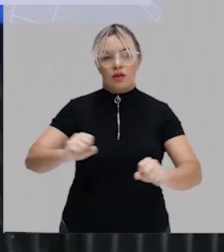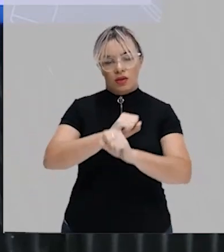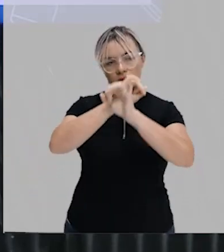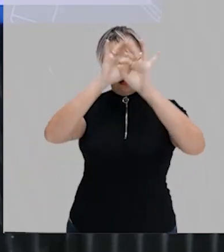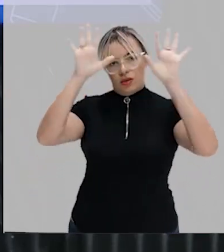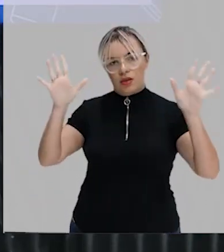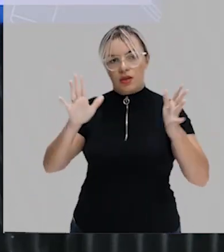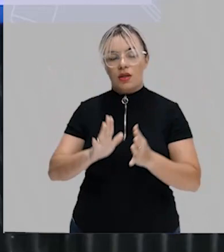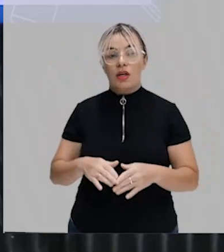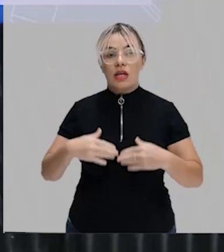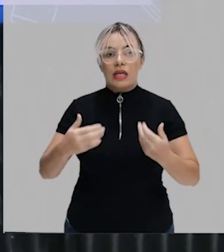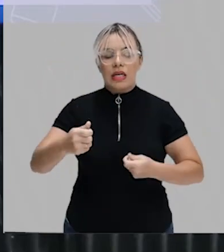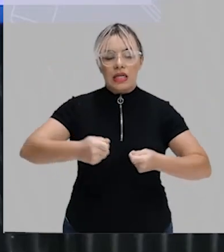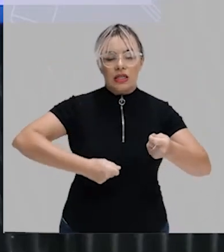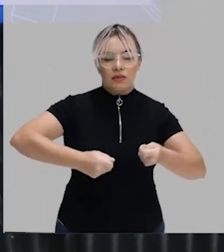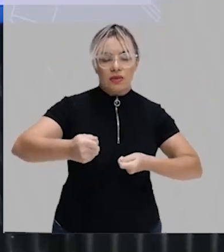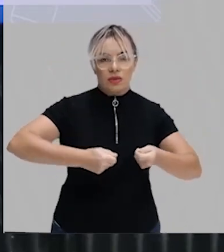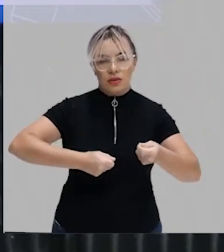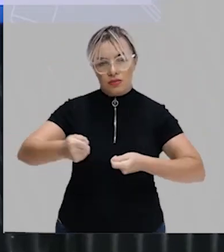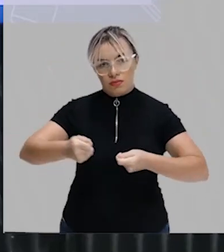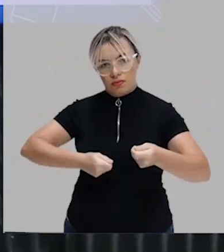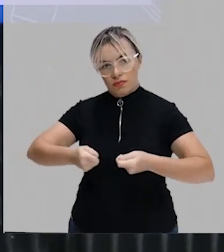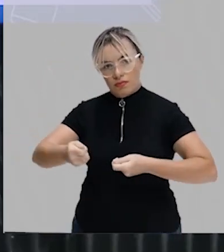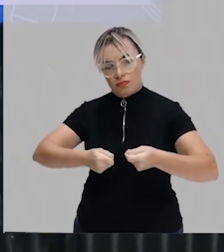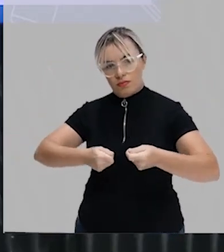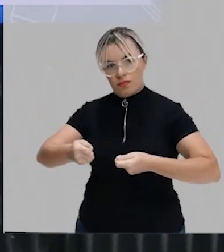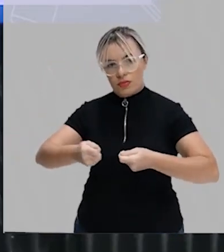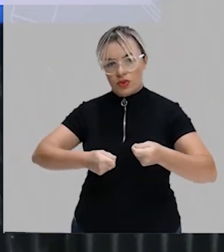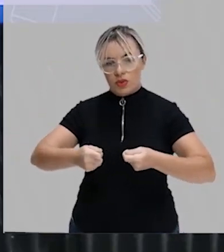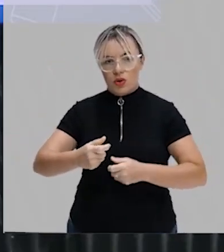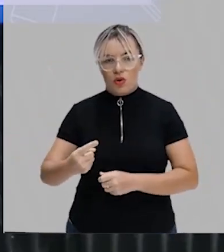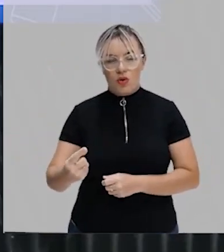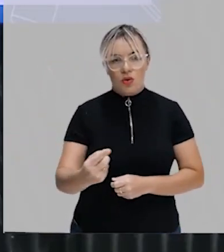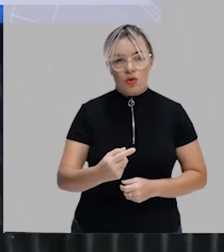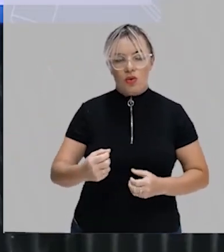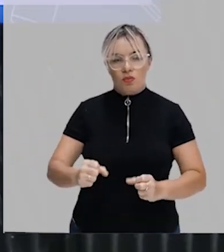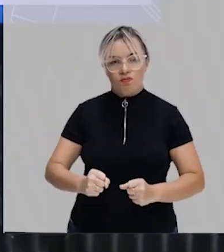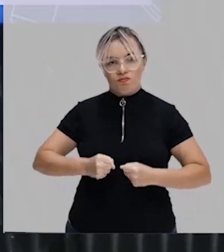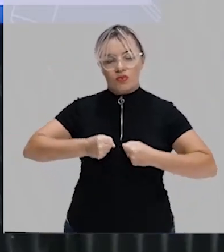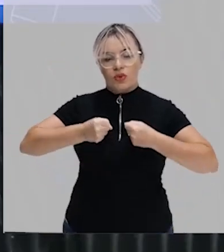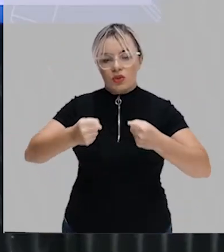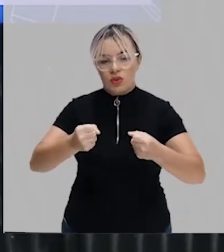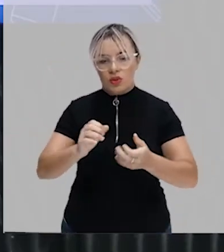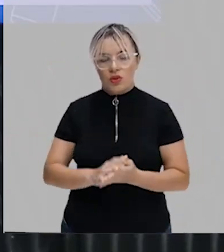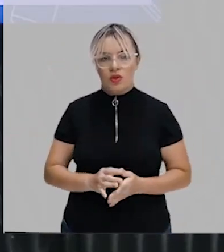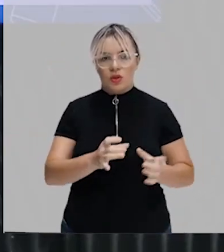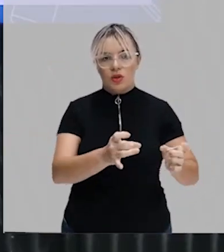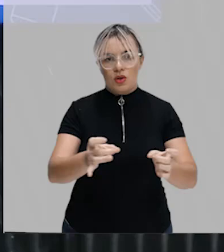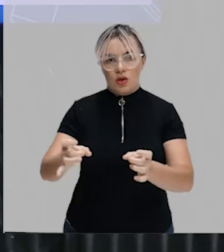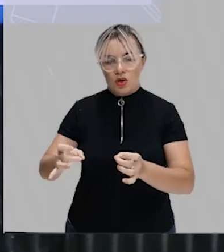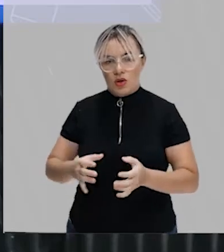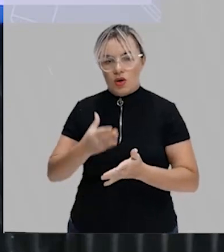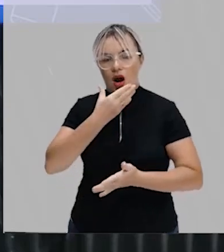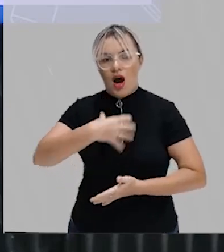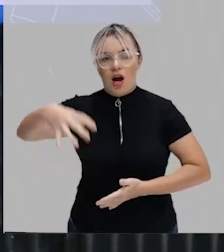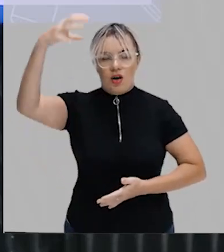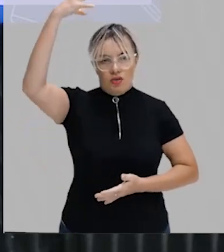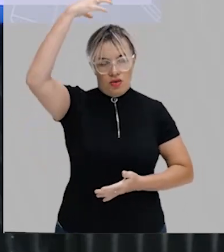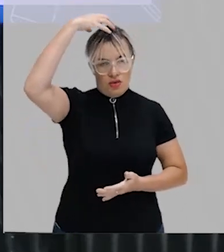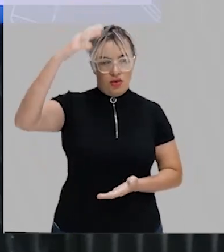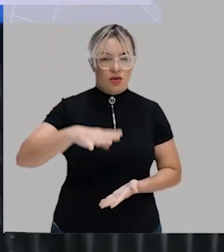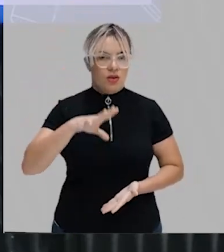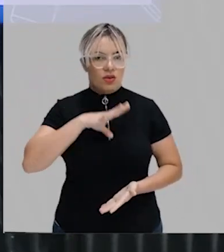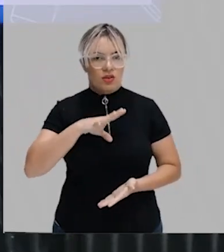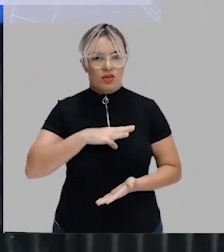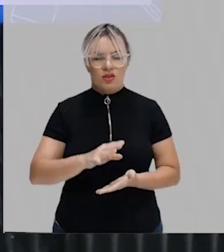deveria controlar, ter o monopólio desse comércio colônia-metrópole, seria a coroa. Evidente que há uma